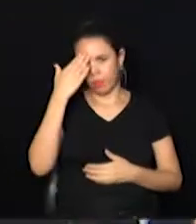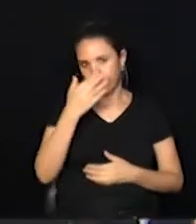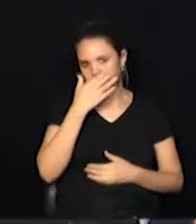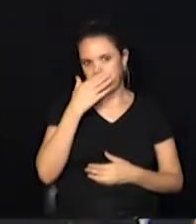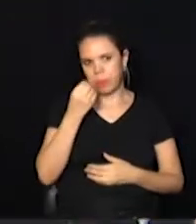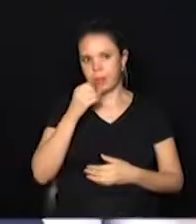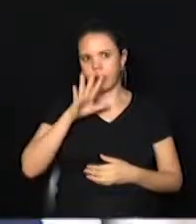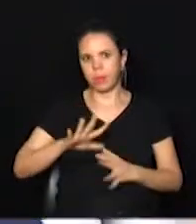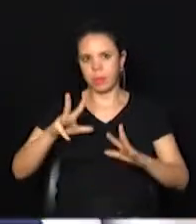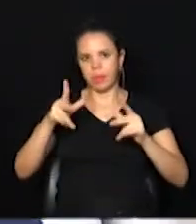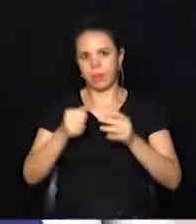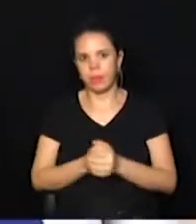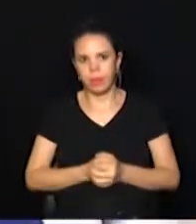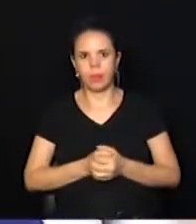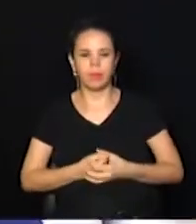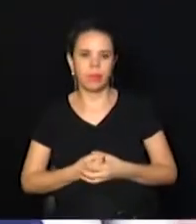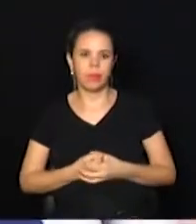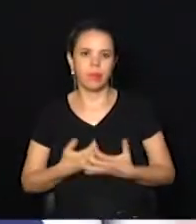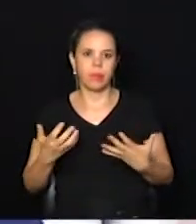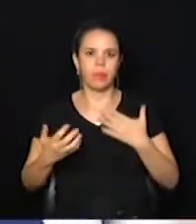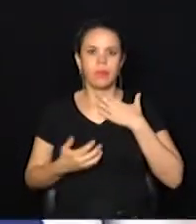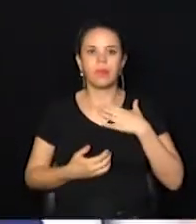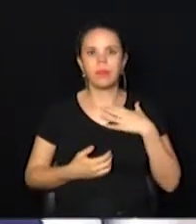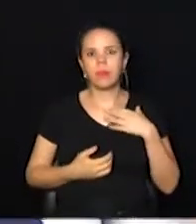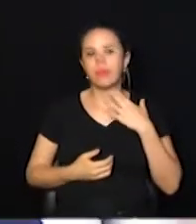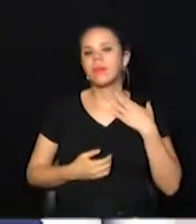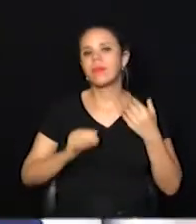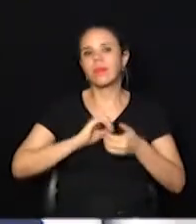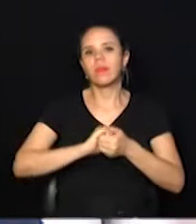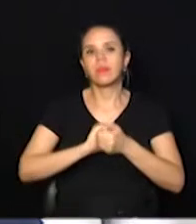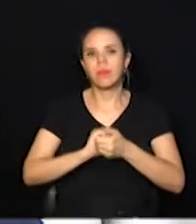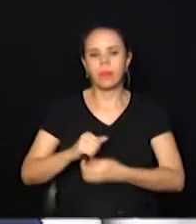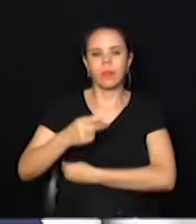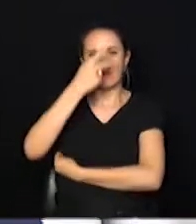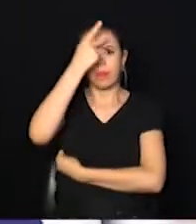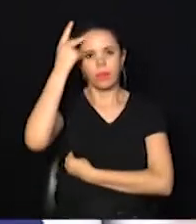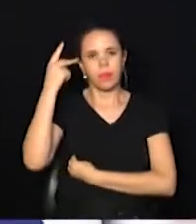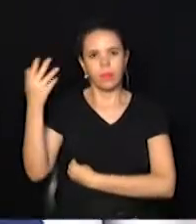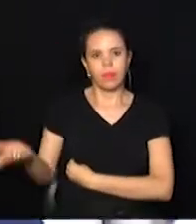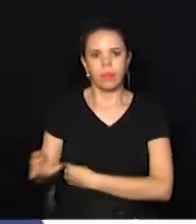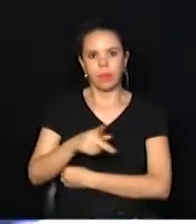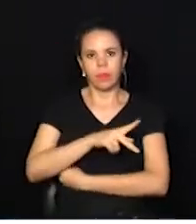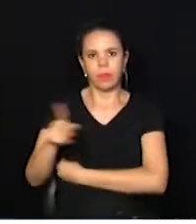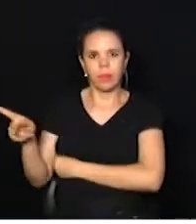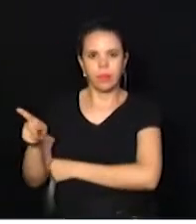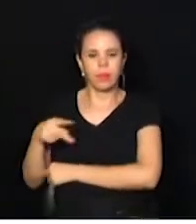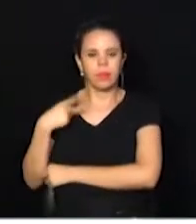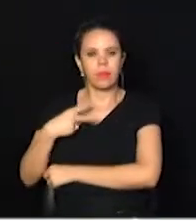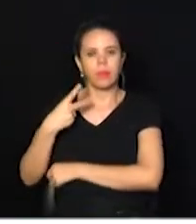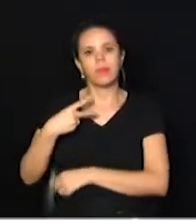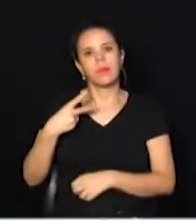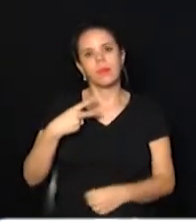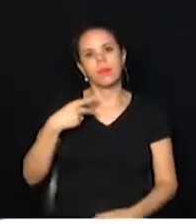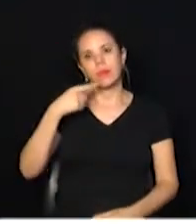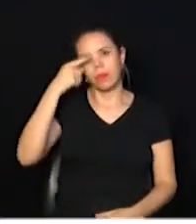Boa tarde a todos, a todas. Queria cumprimentar a mesa na pessoa da nossa presidente, a Paola, cumprimentar todos